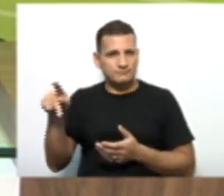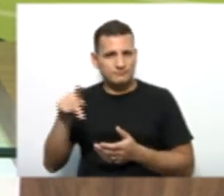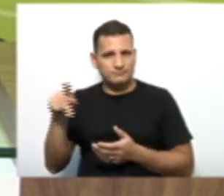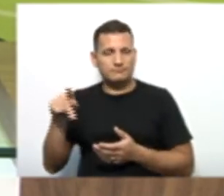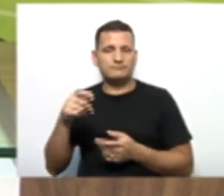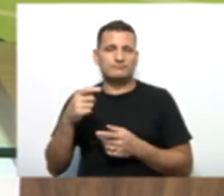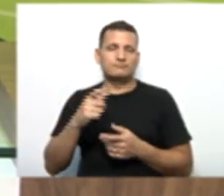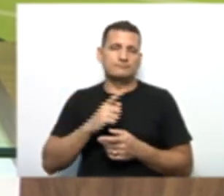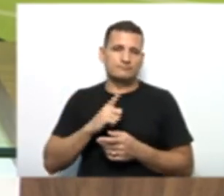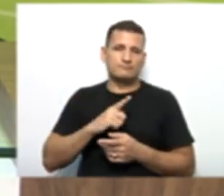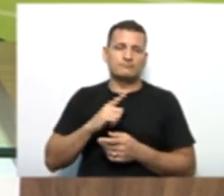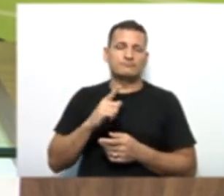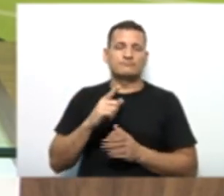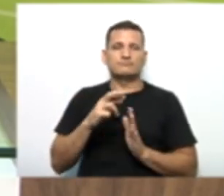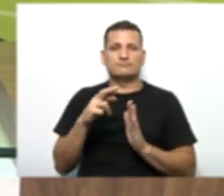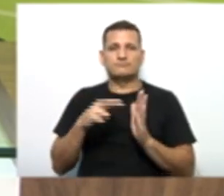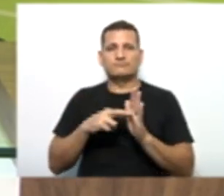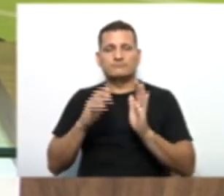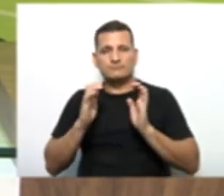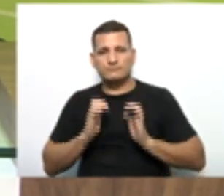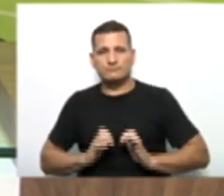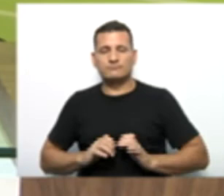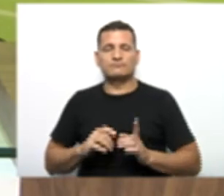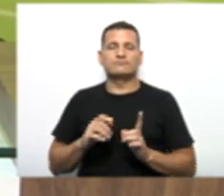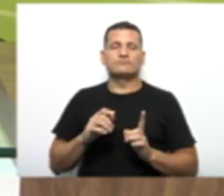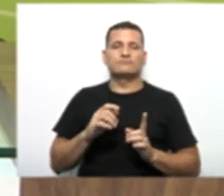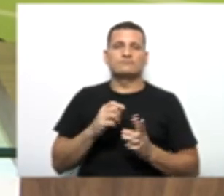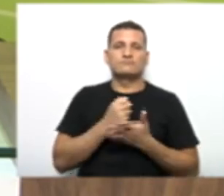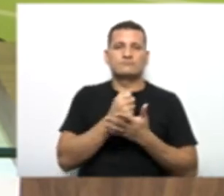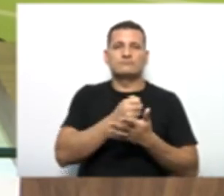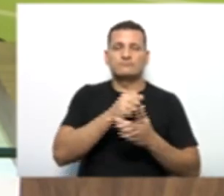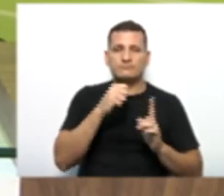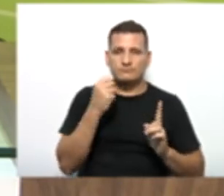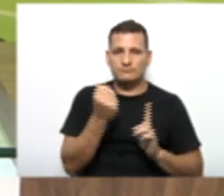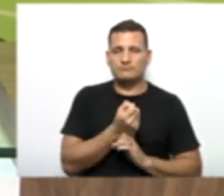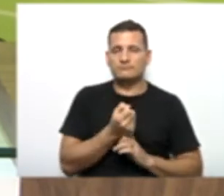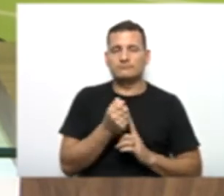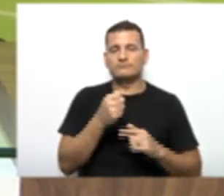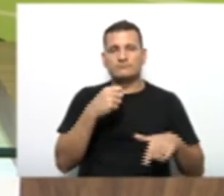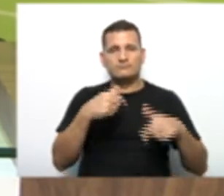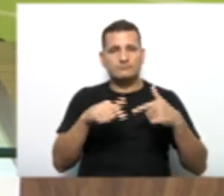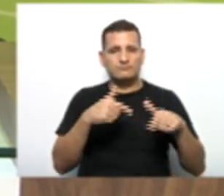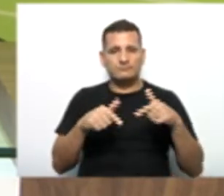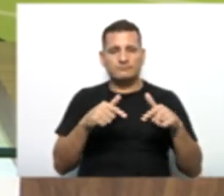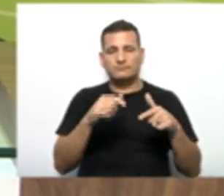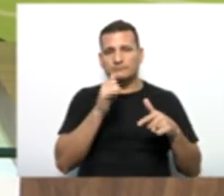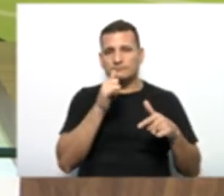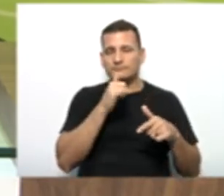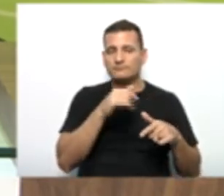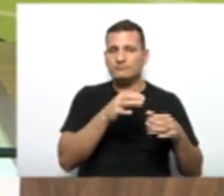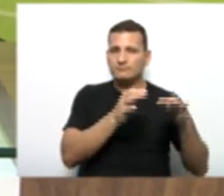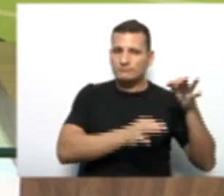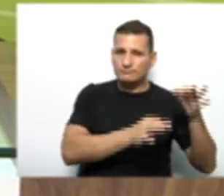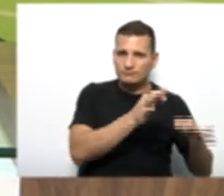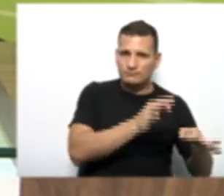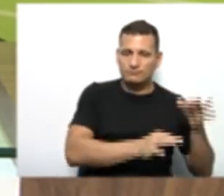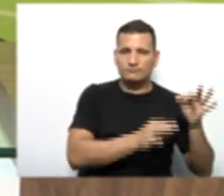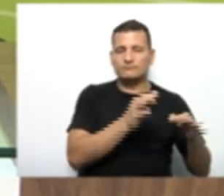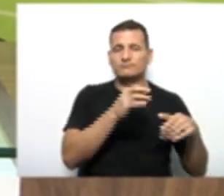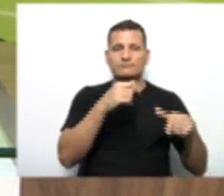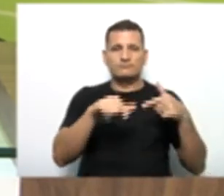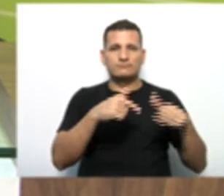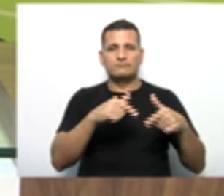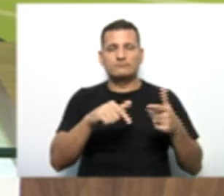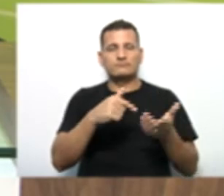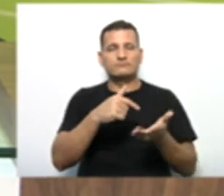ter um código de ética, um assistente social. O assistente social, por exemplo, quando ele atua no poder, ele atua no Poder Judiciário, ele atua na Secretaria